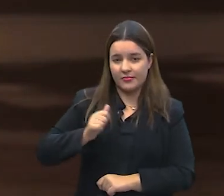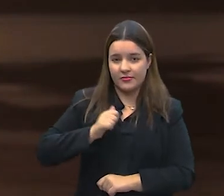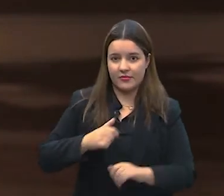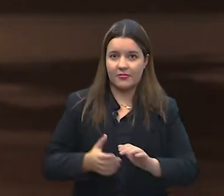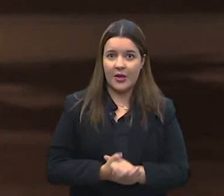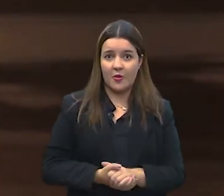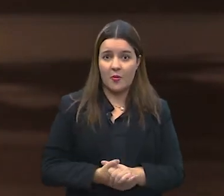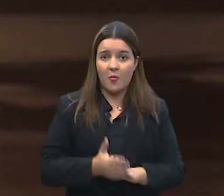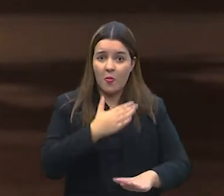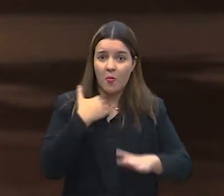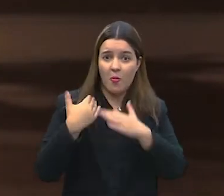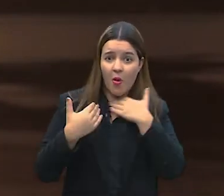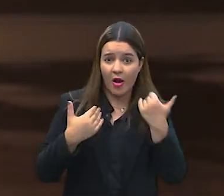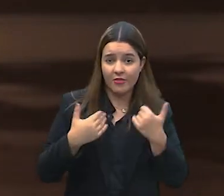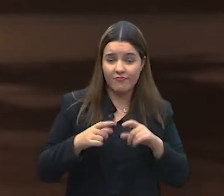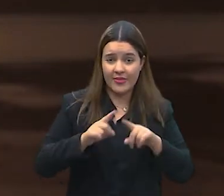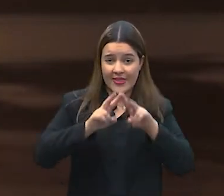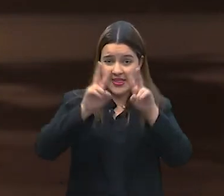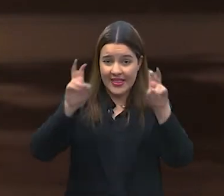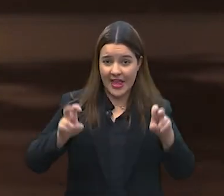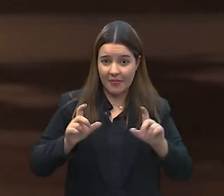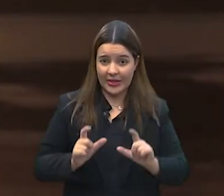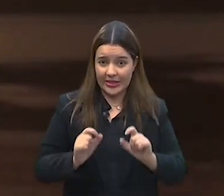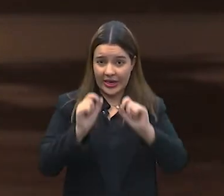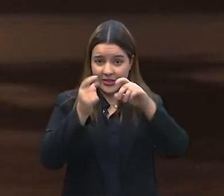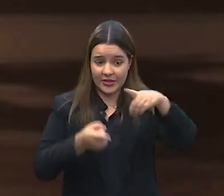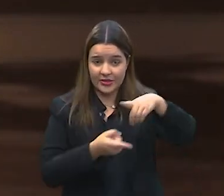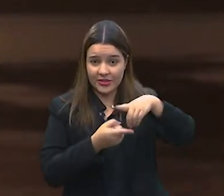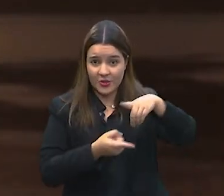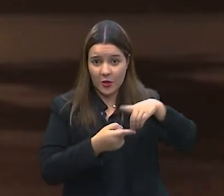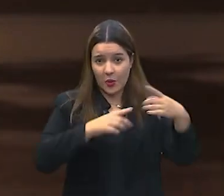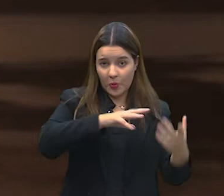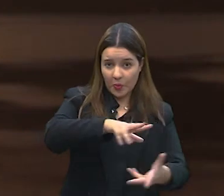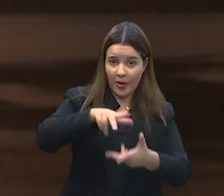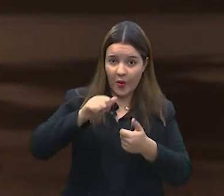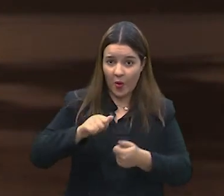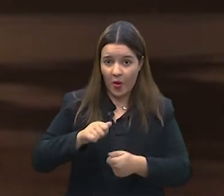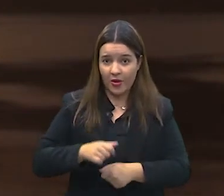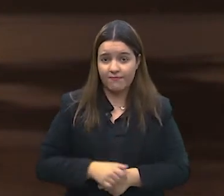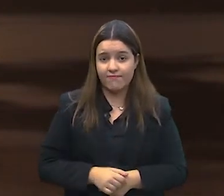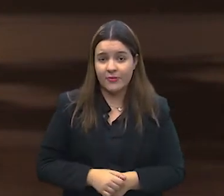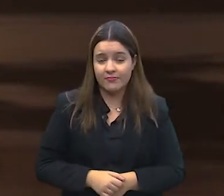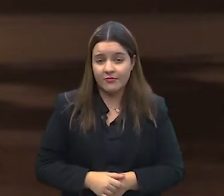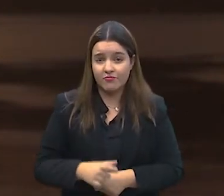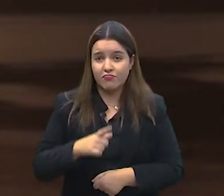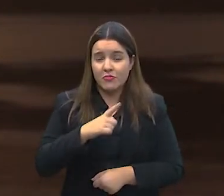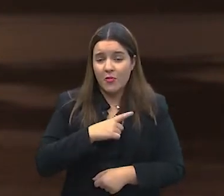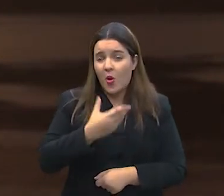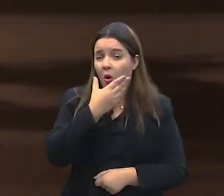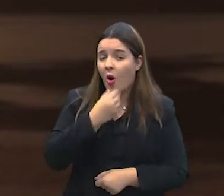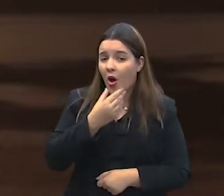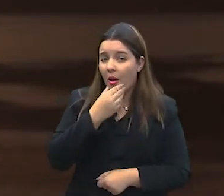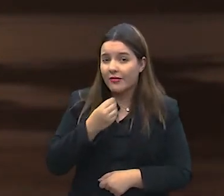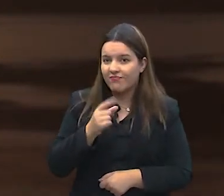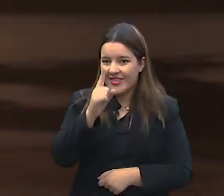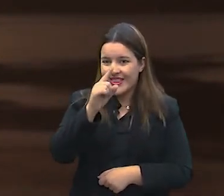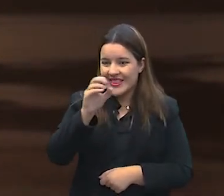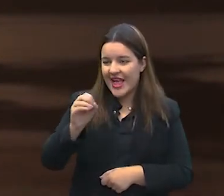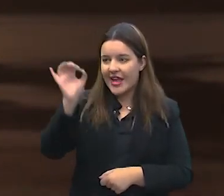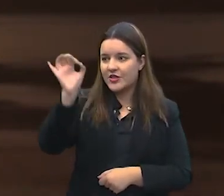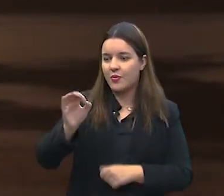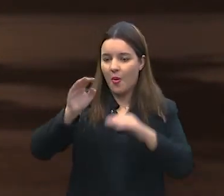mortalidade por câncer de próstata no mundo, né, entre homens, ela se resume a menos de